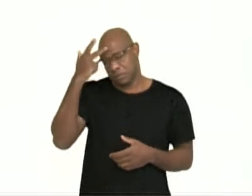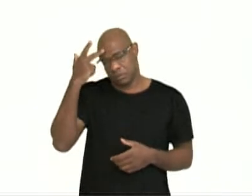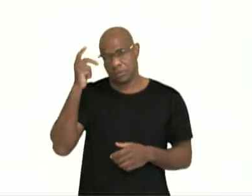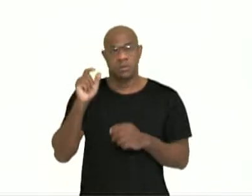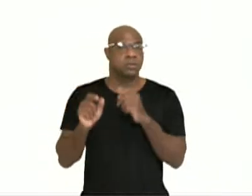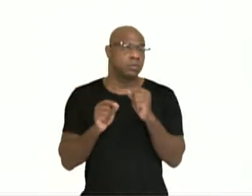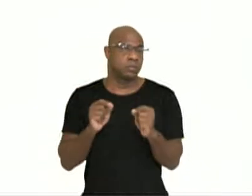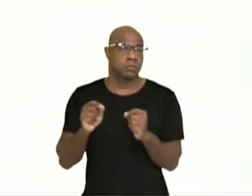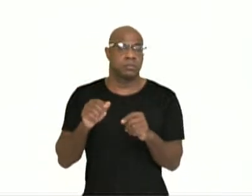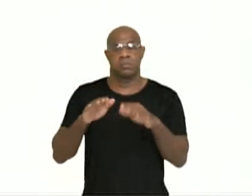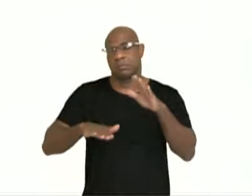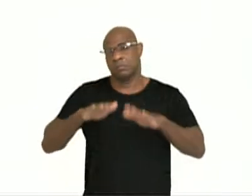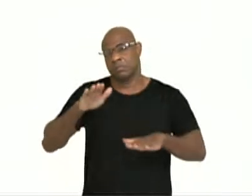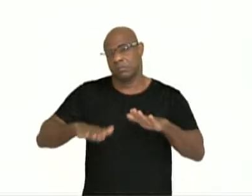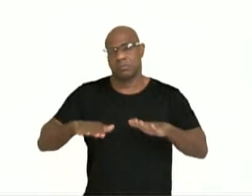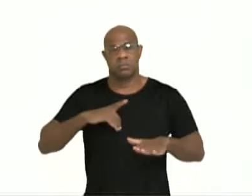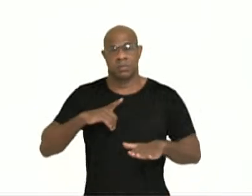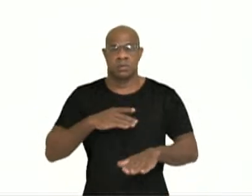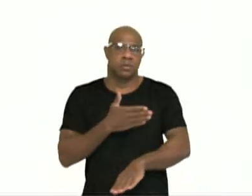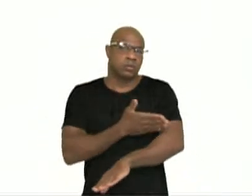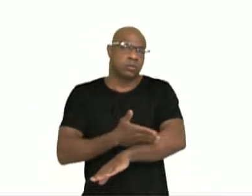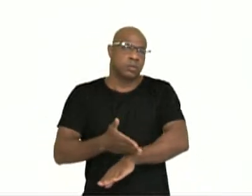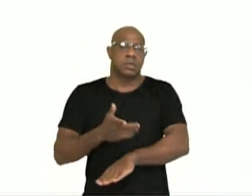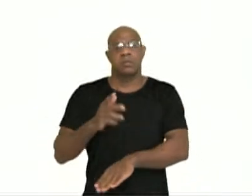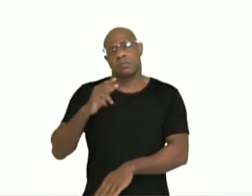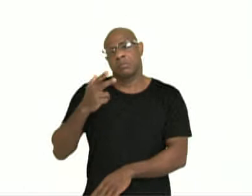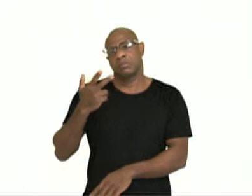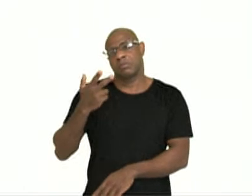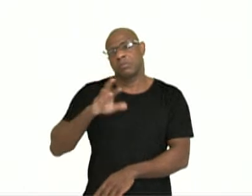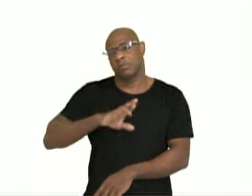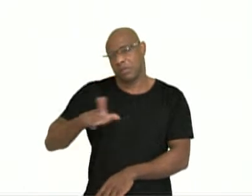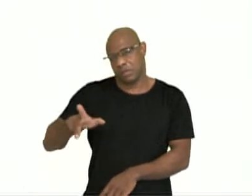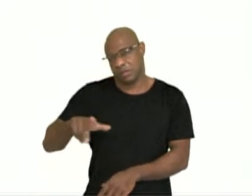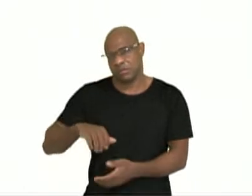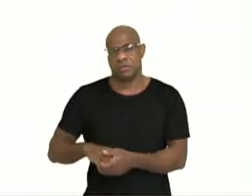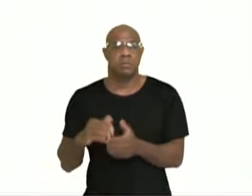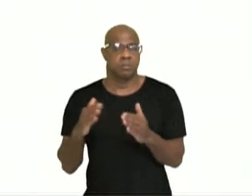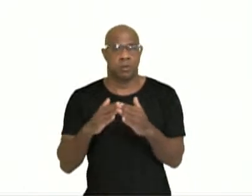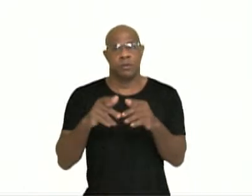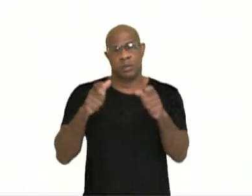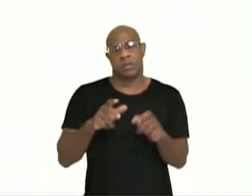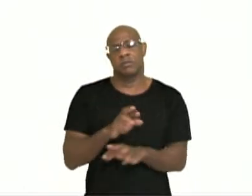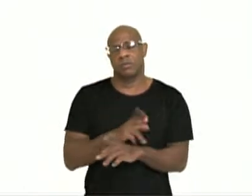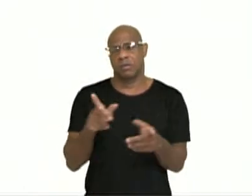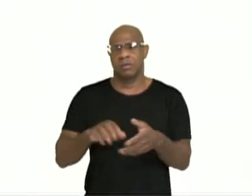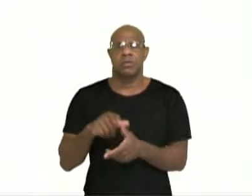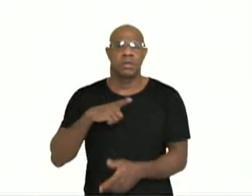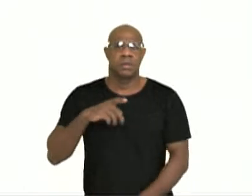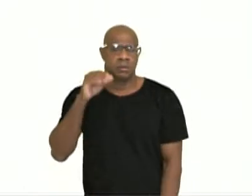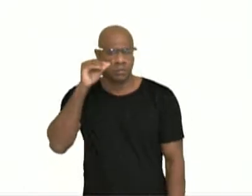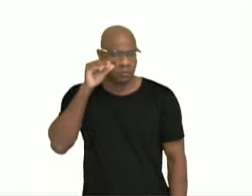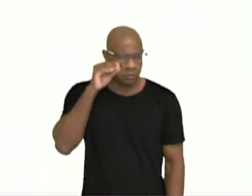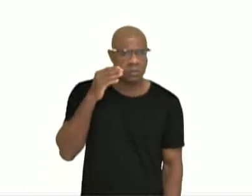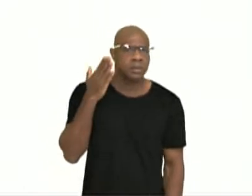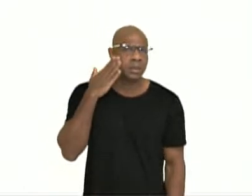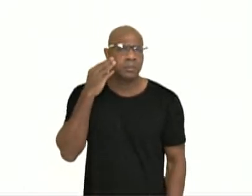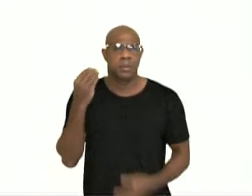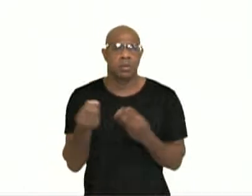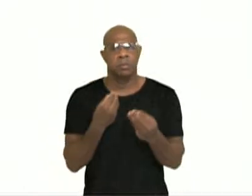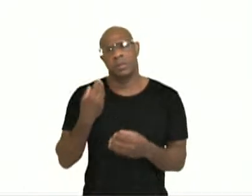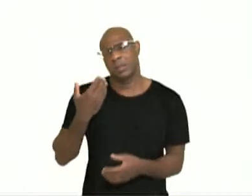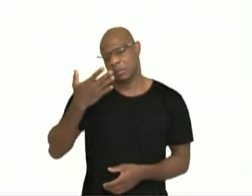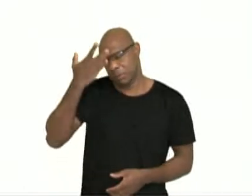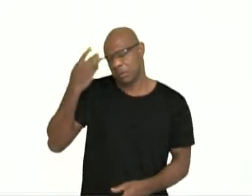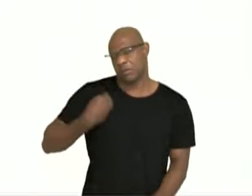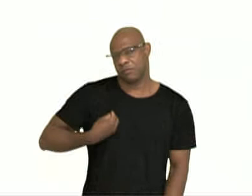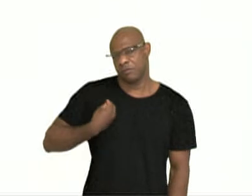da região, elas têm os hábitos muito diferentes, elas moram em lugares bem diferentes. Você tem curiosidade de saber como vivem as